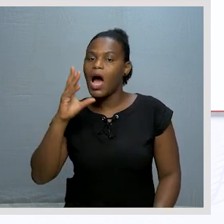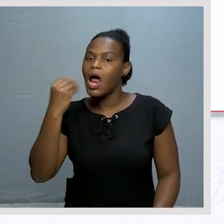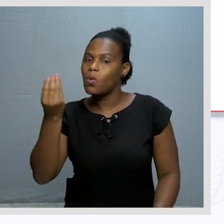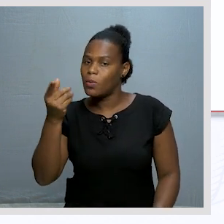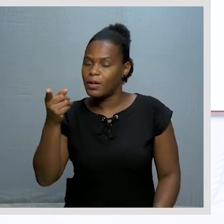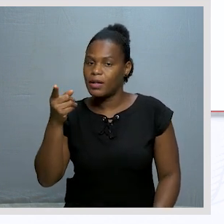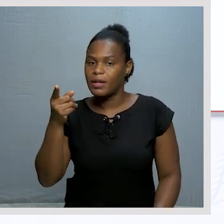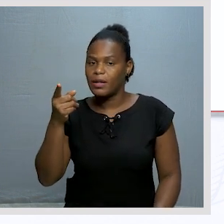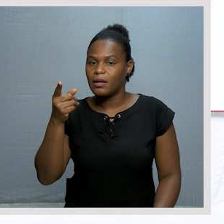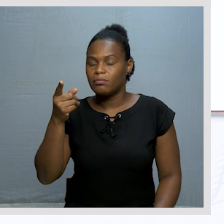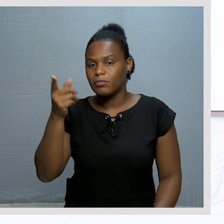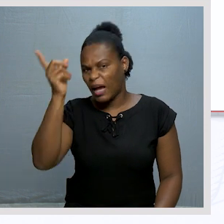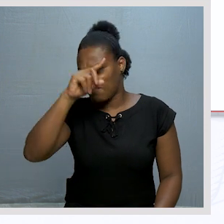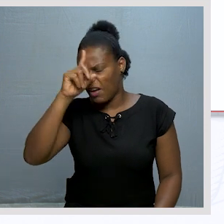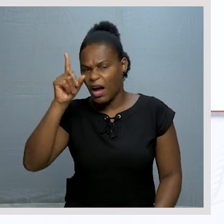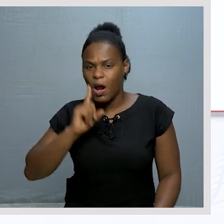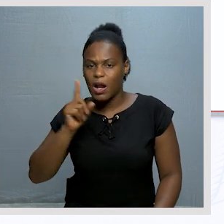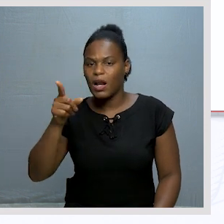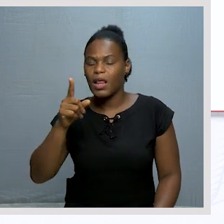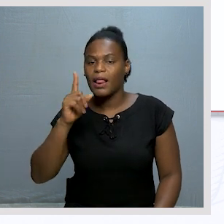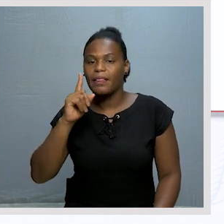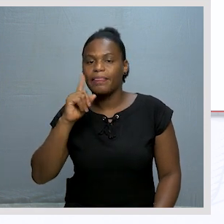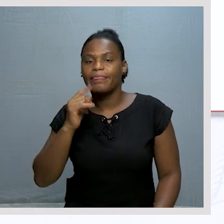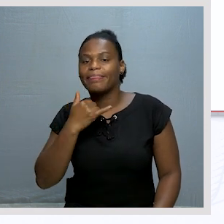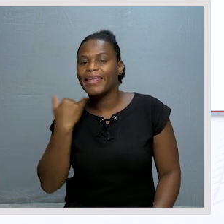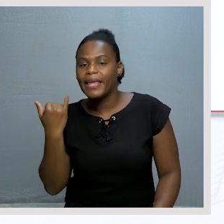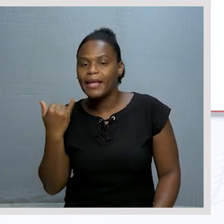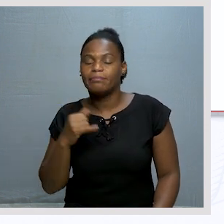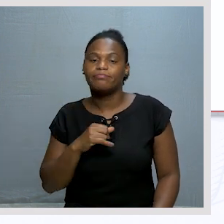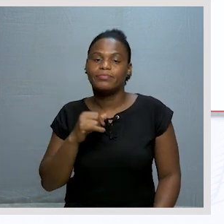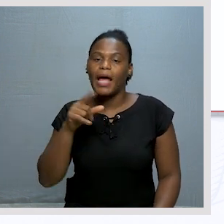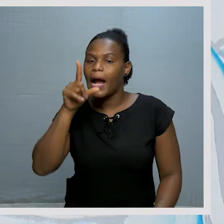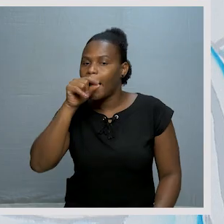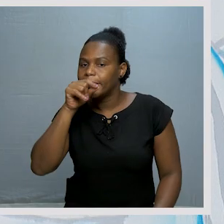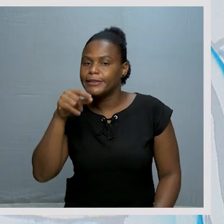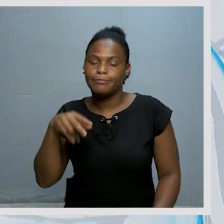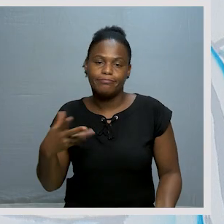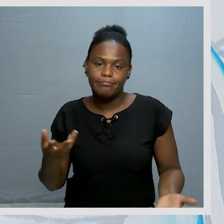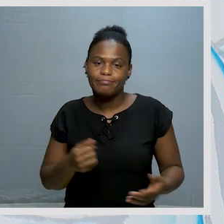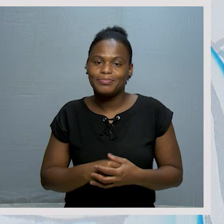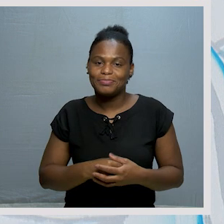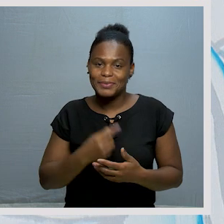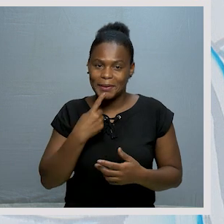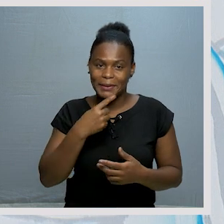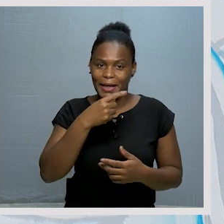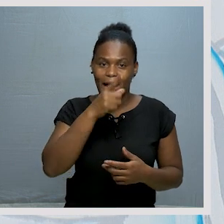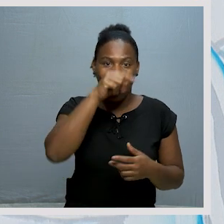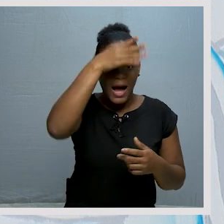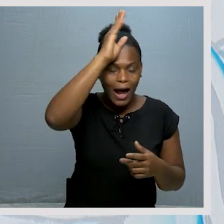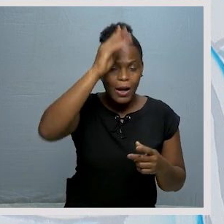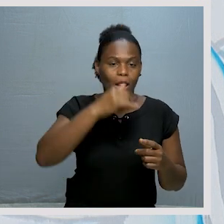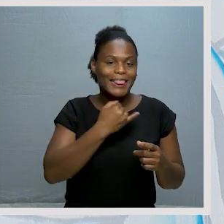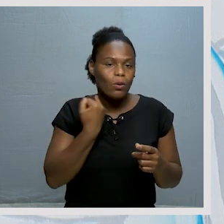Aluna, égua, tia e galinha. Galo,